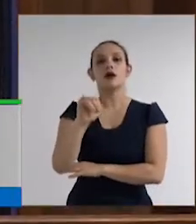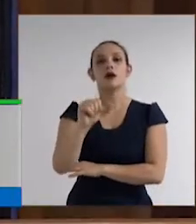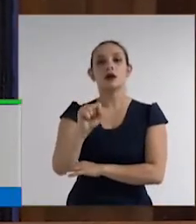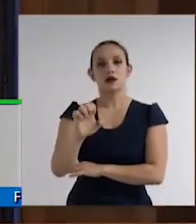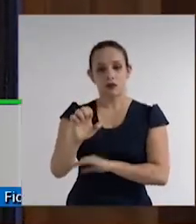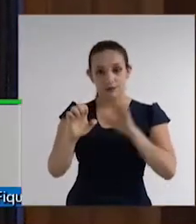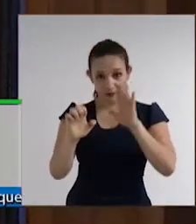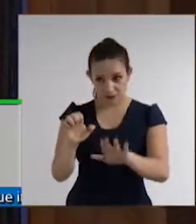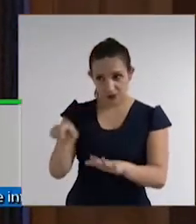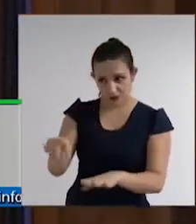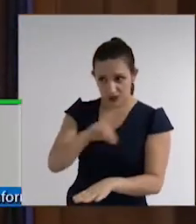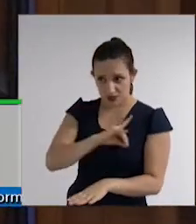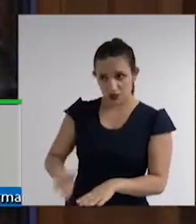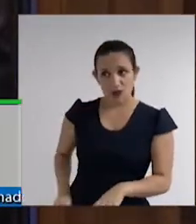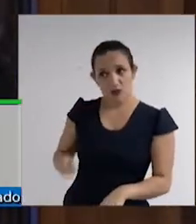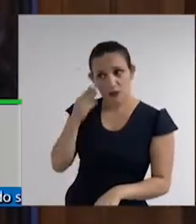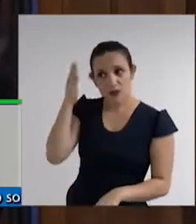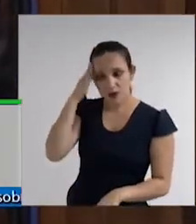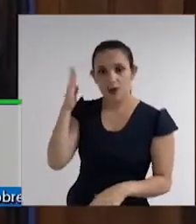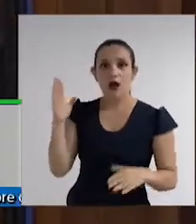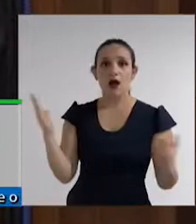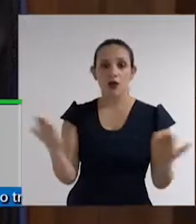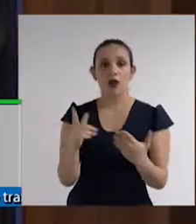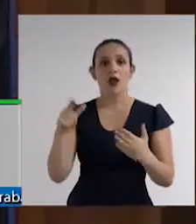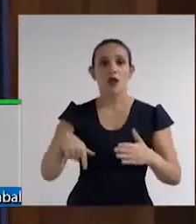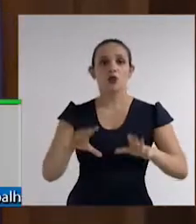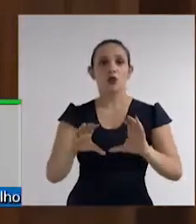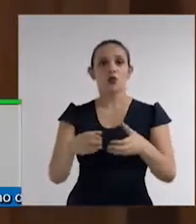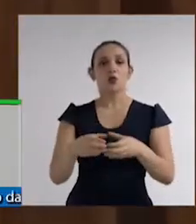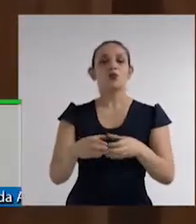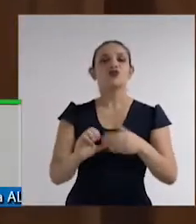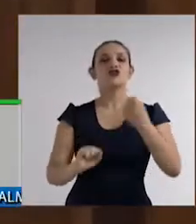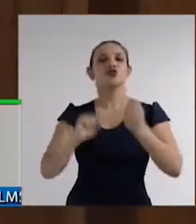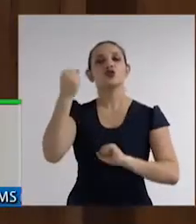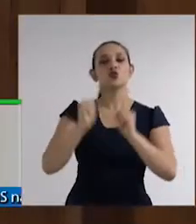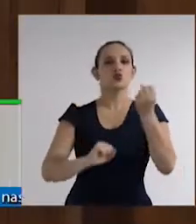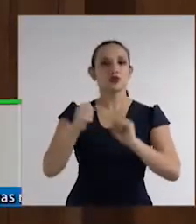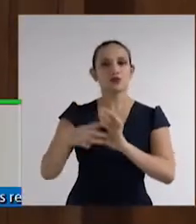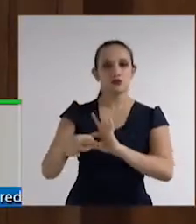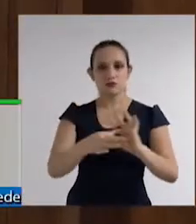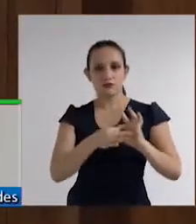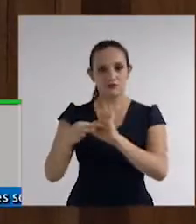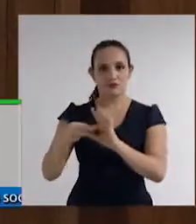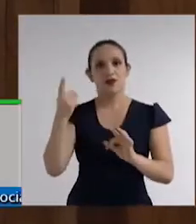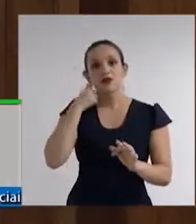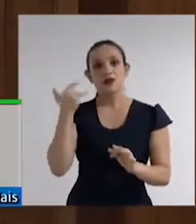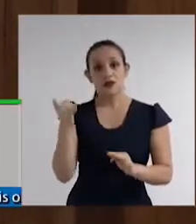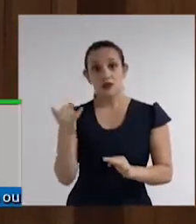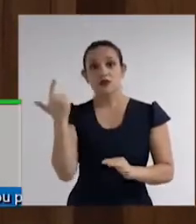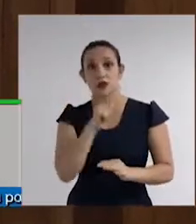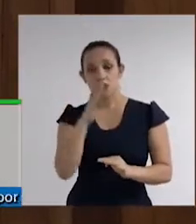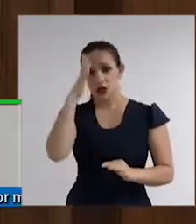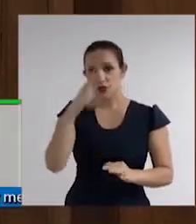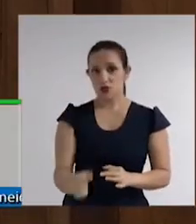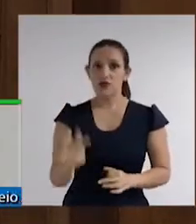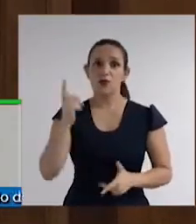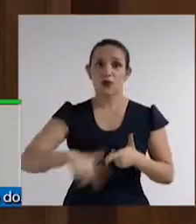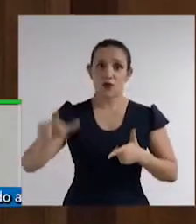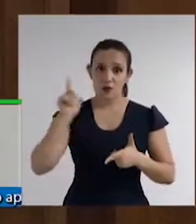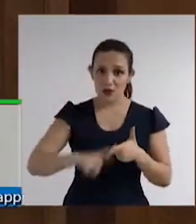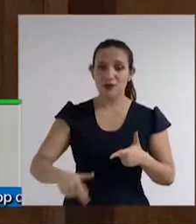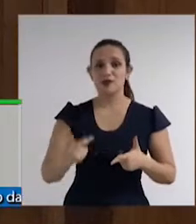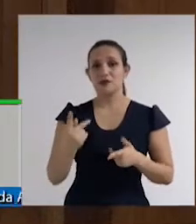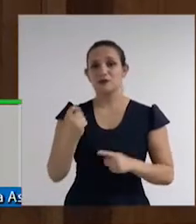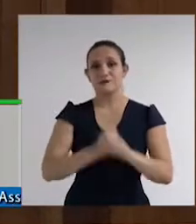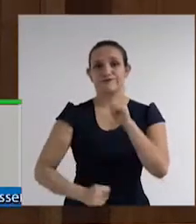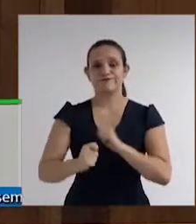deputada Mara Caseiro, pela Federação das Indústrias, para a gente poder estar administrando a crise. Como presidente aqui